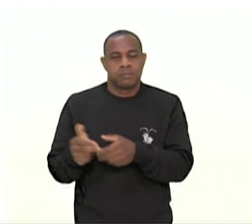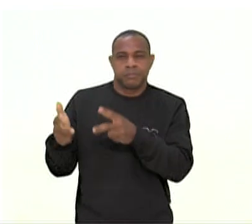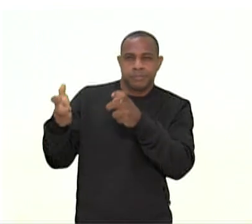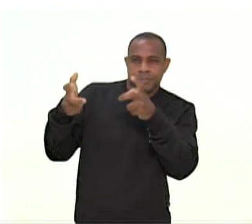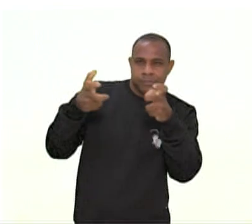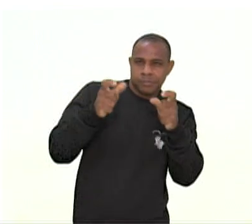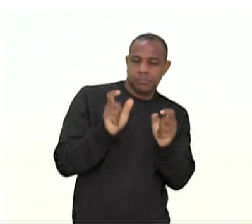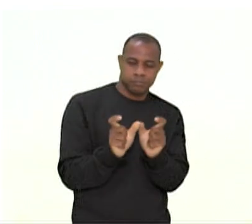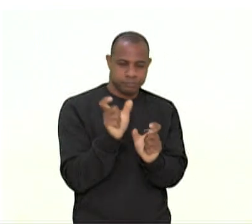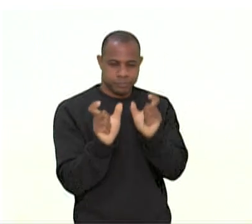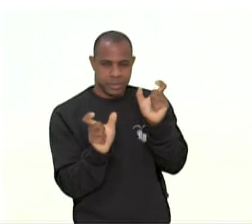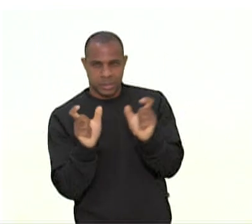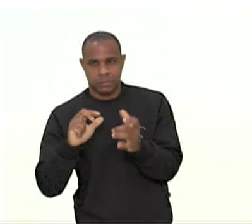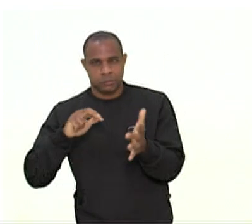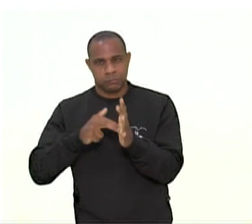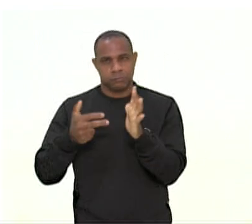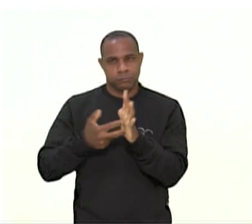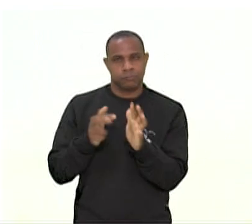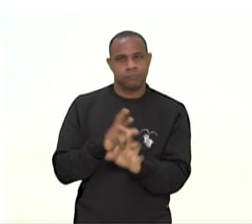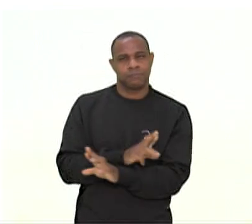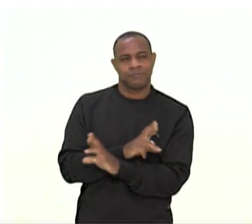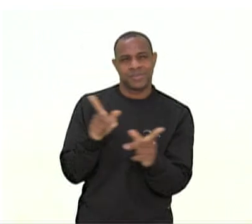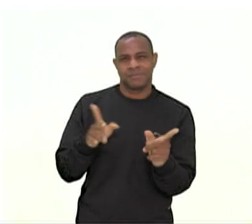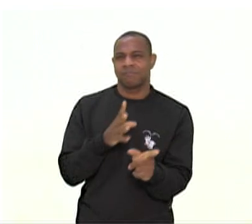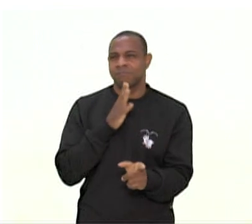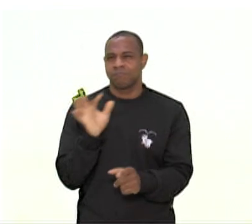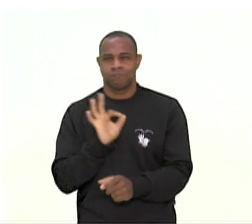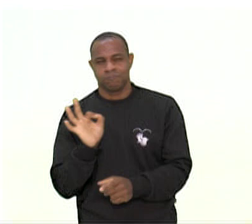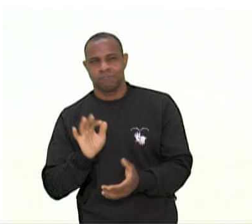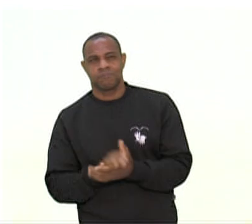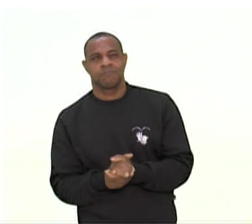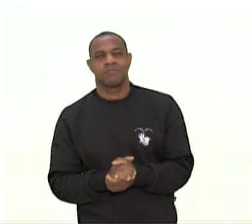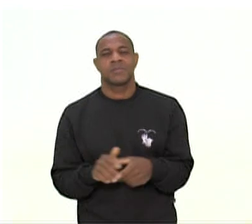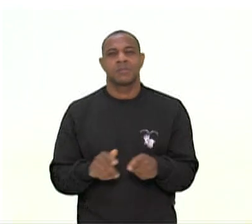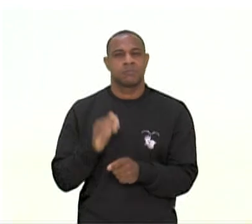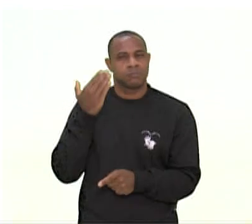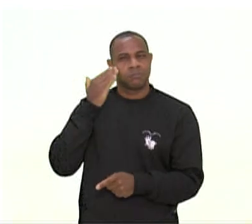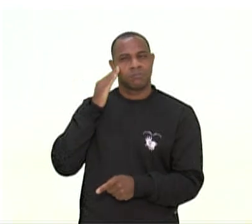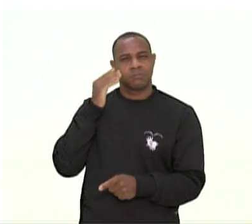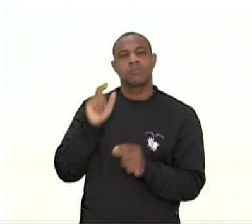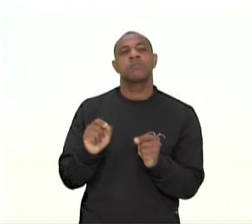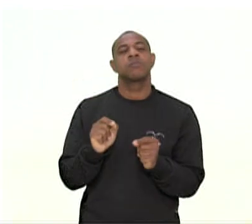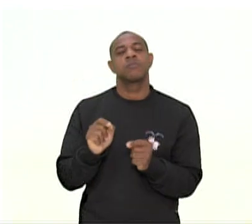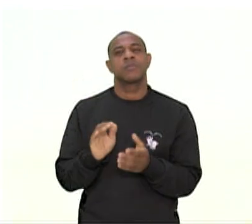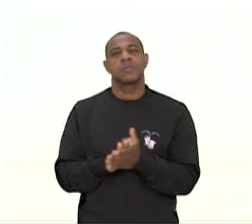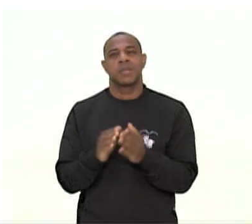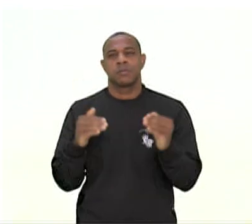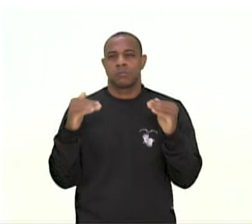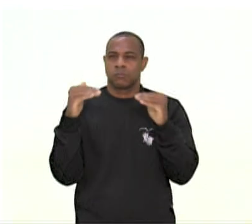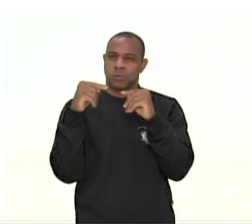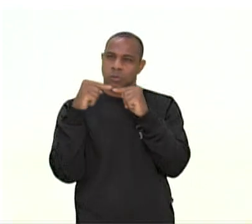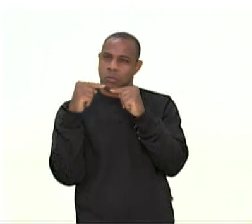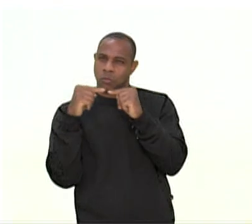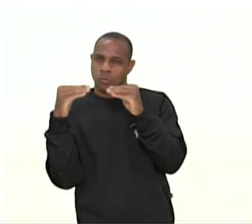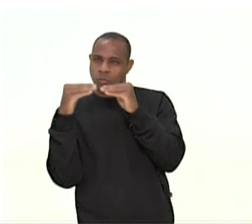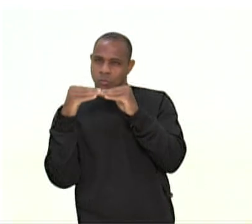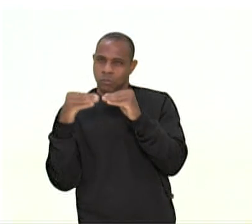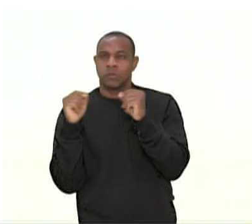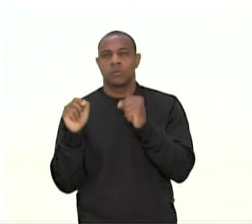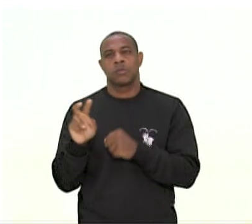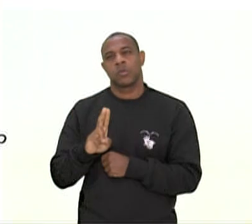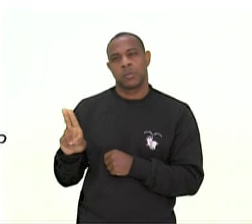alguma expressão ou palavra de sentido desconhecido e compreender um pouquinho mais das concordâncias, né? Das regrinhas de